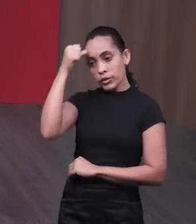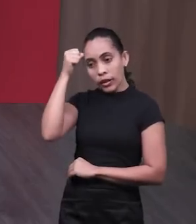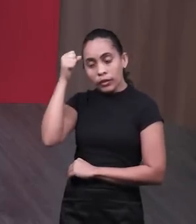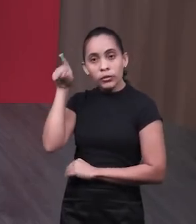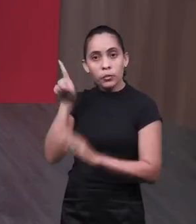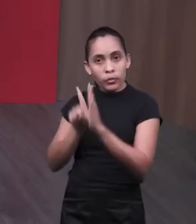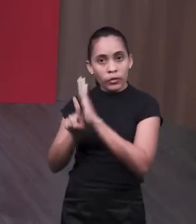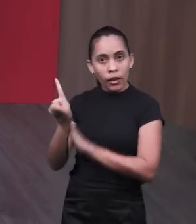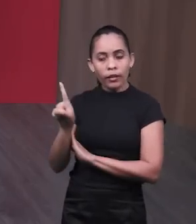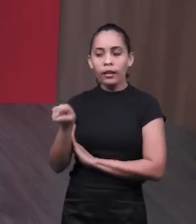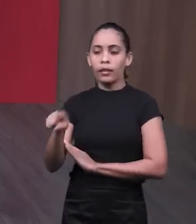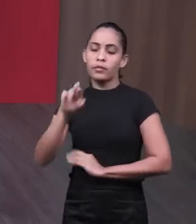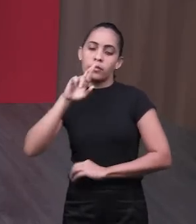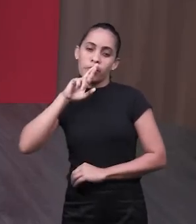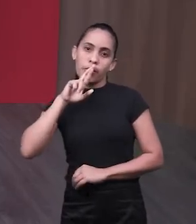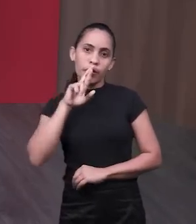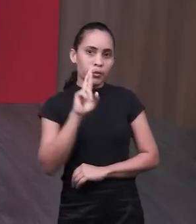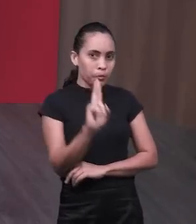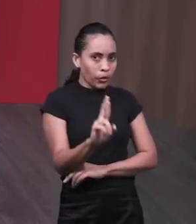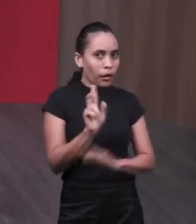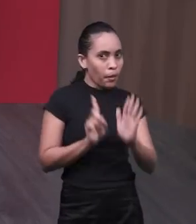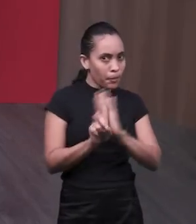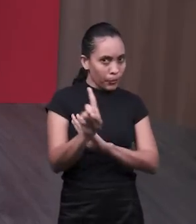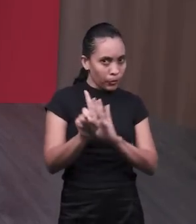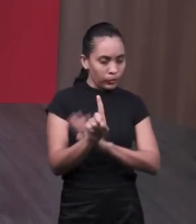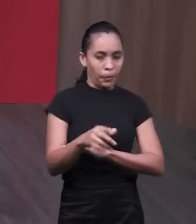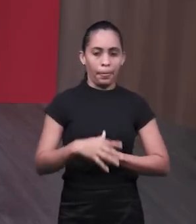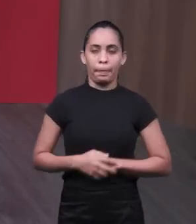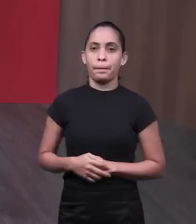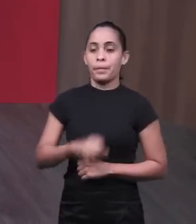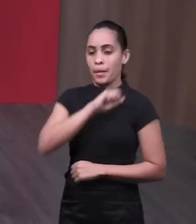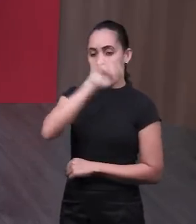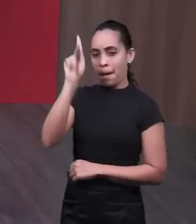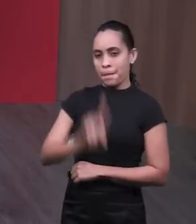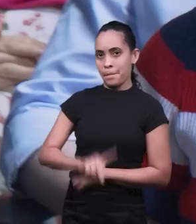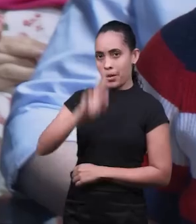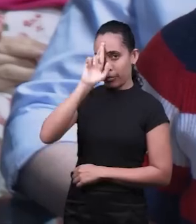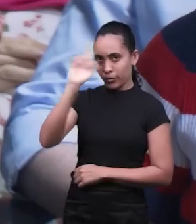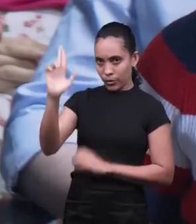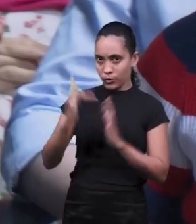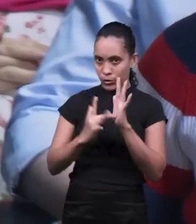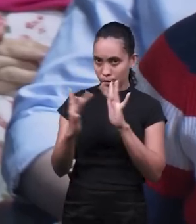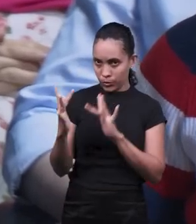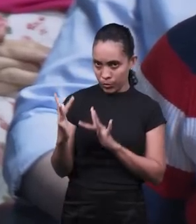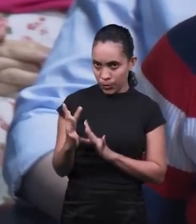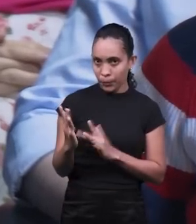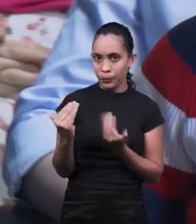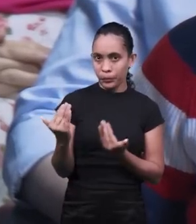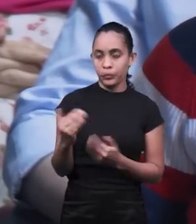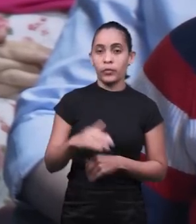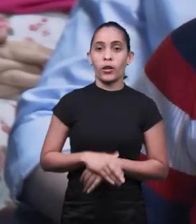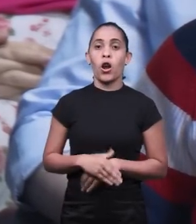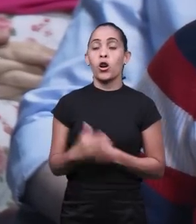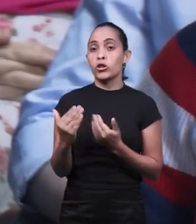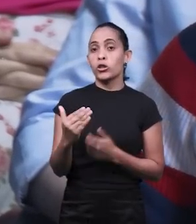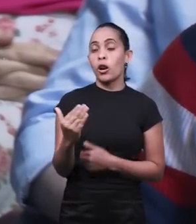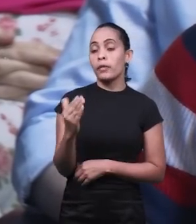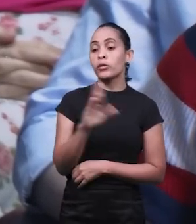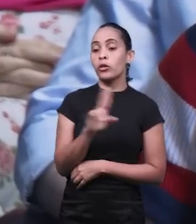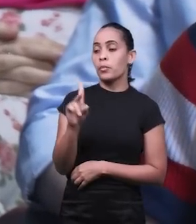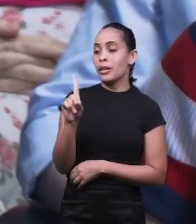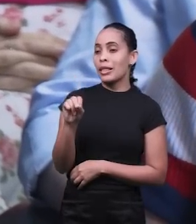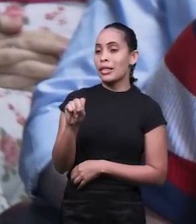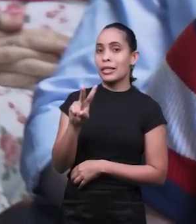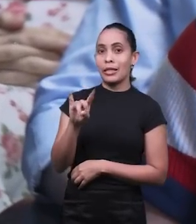que já vai começar respondendo essas perguntas dos jovens. A paz do Senhor Jesus, pastor. O jovem Davi de Souza